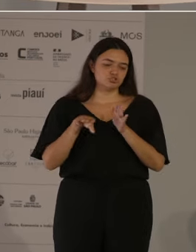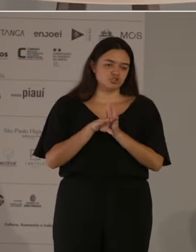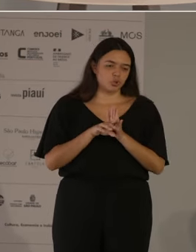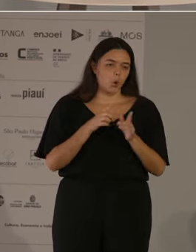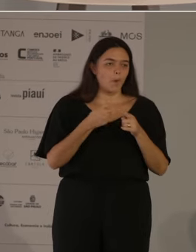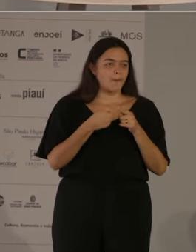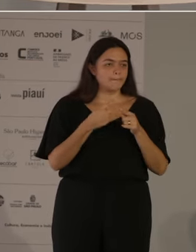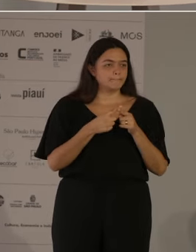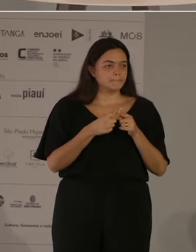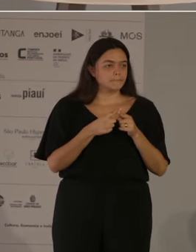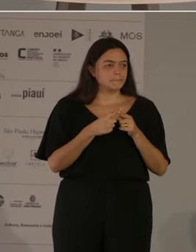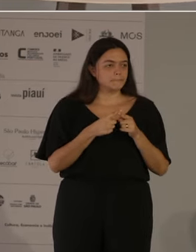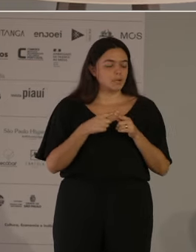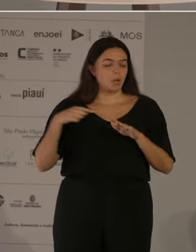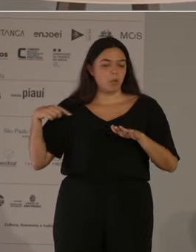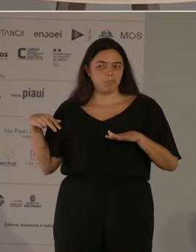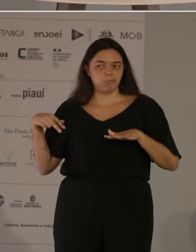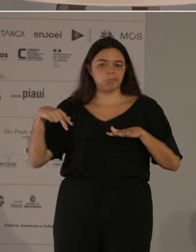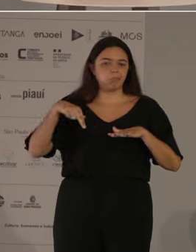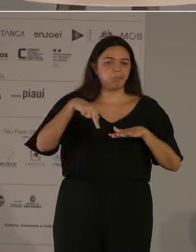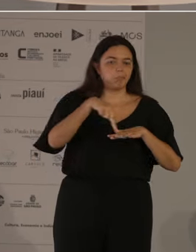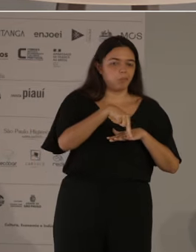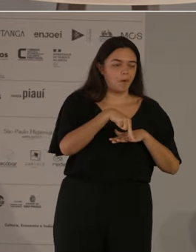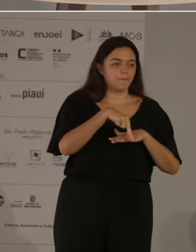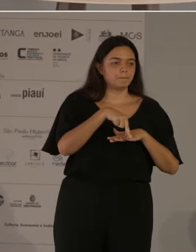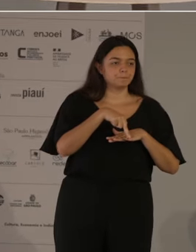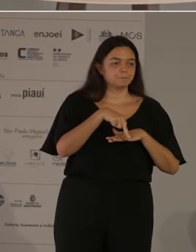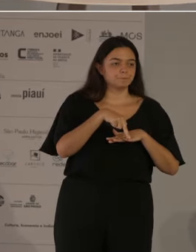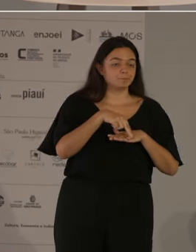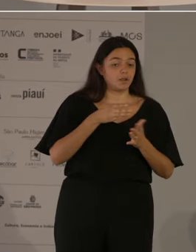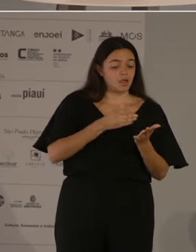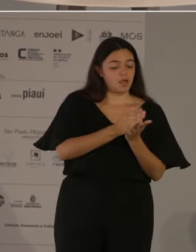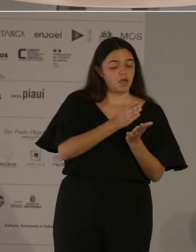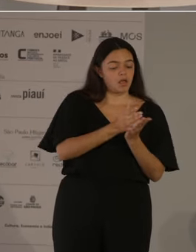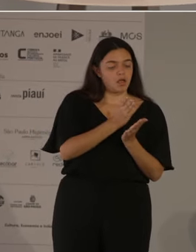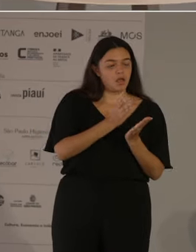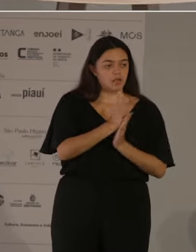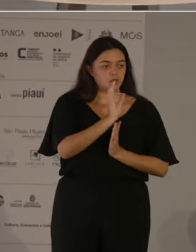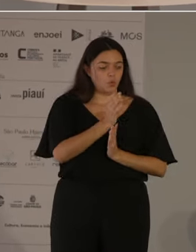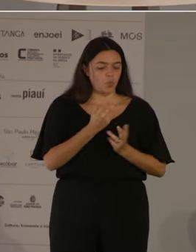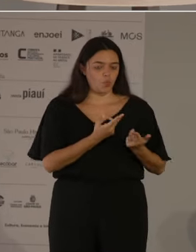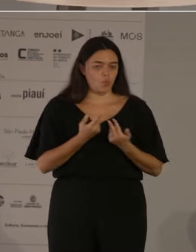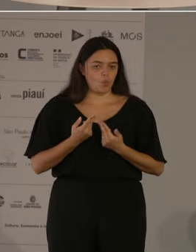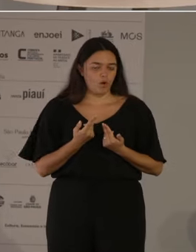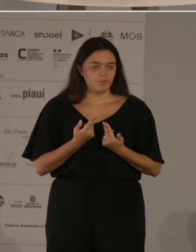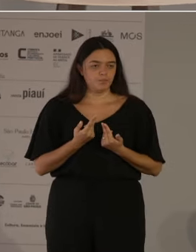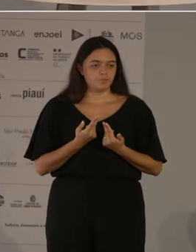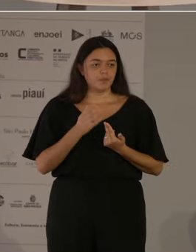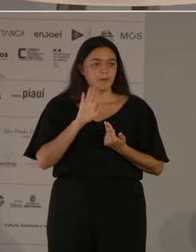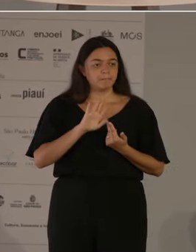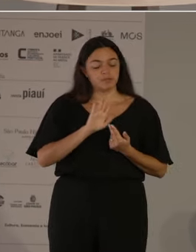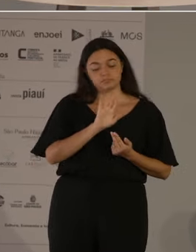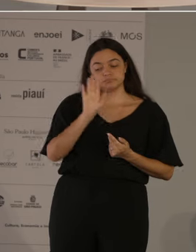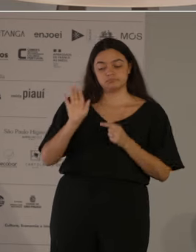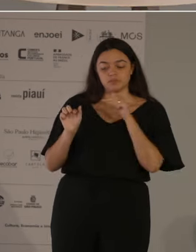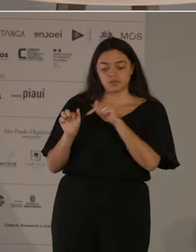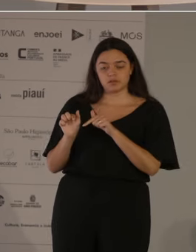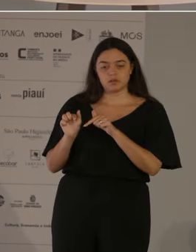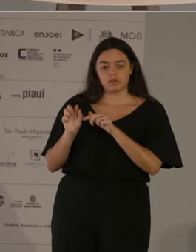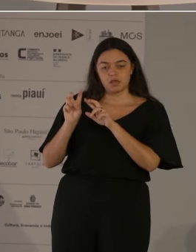possivelmente, pelo Atlântico. Enfim, NIED defende que a ocupação humana teria seguido essa rota também. Mas, por um lado, essa hipótese